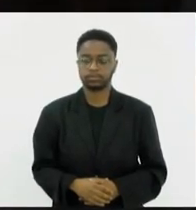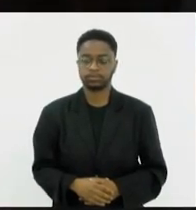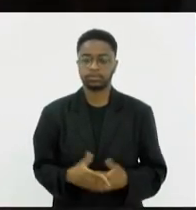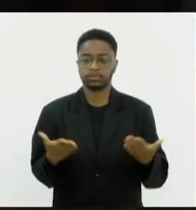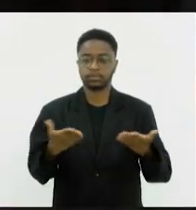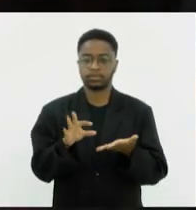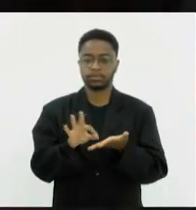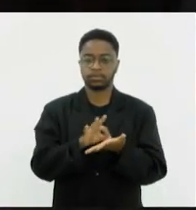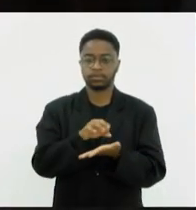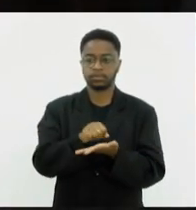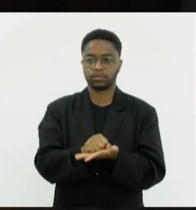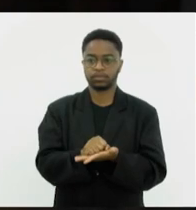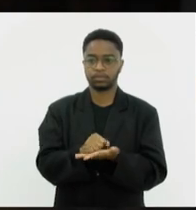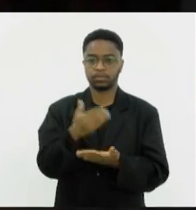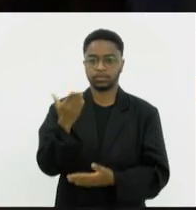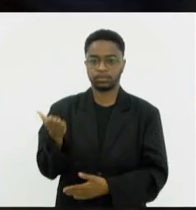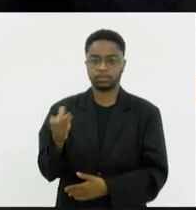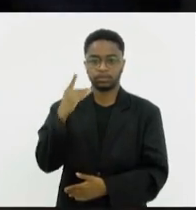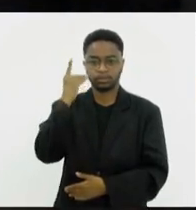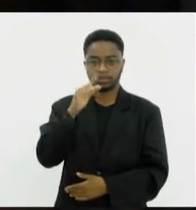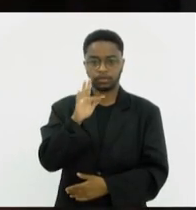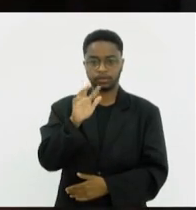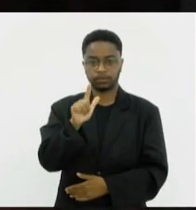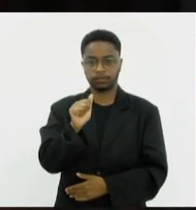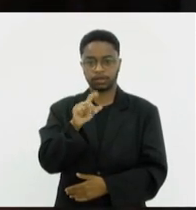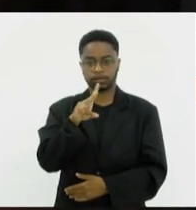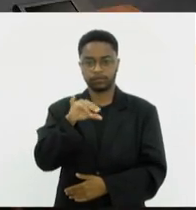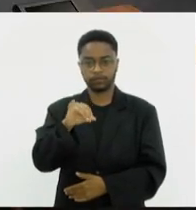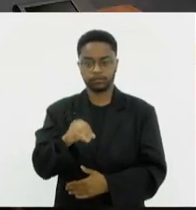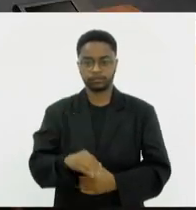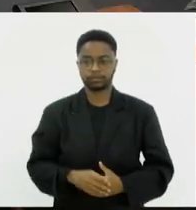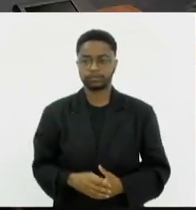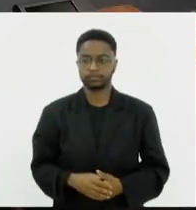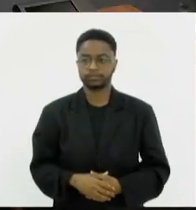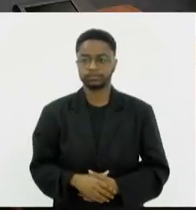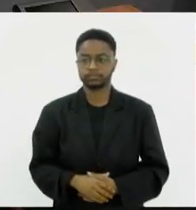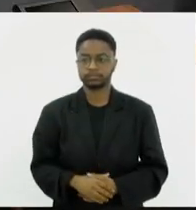Próximo orador inscrito é o nobre deputado Flávio Serafini.